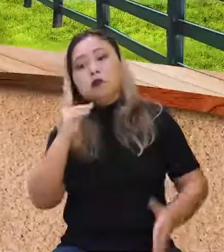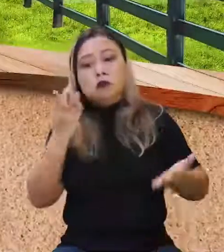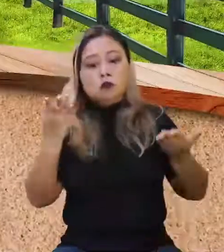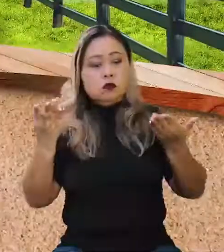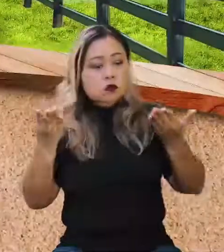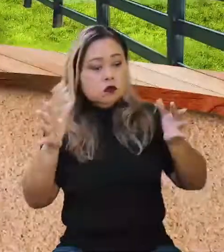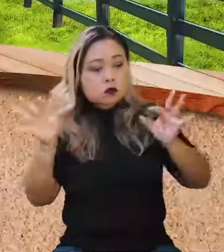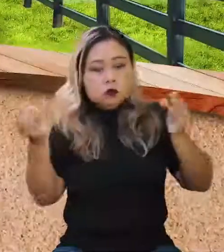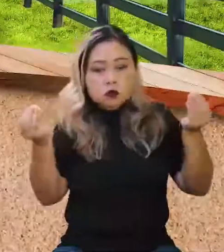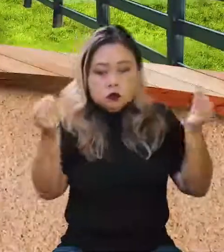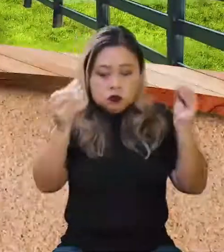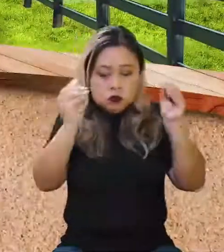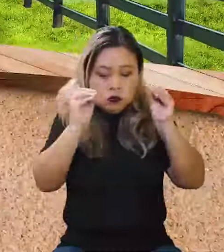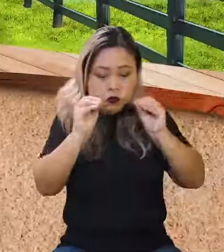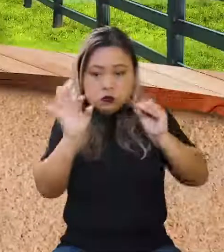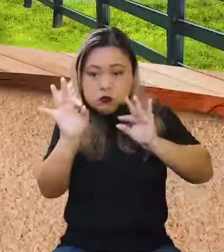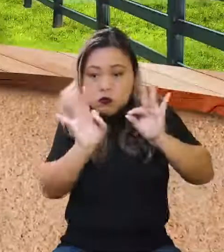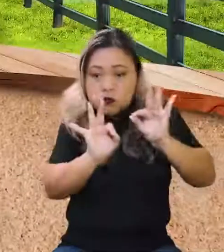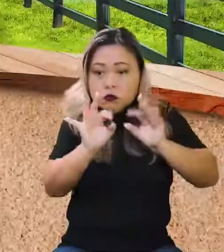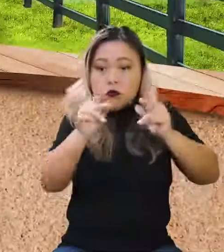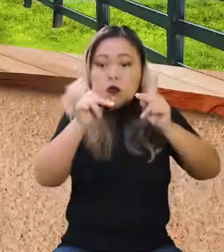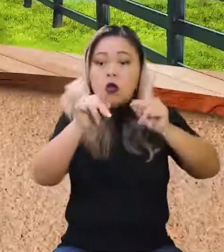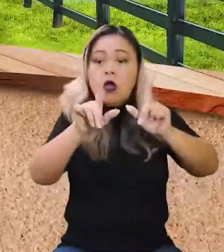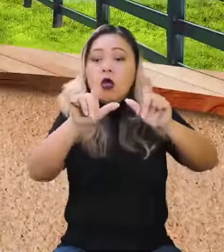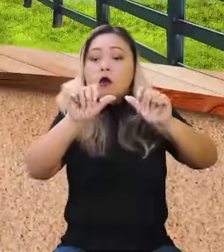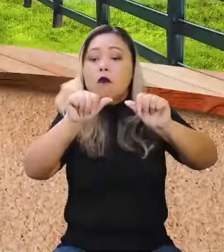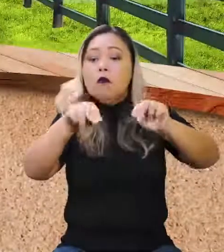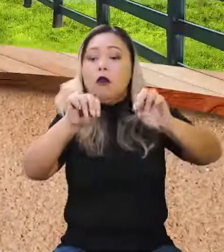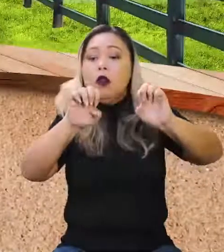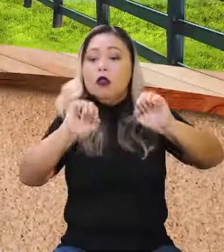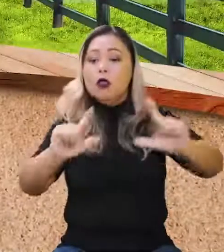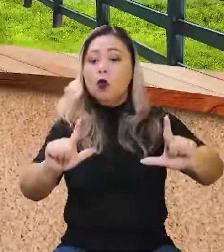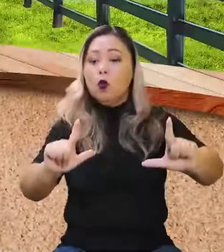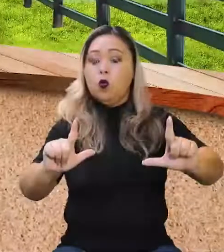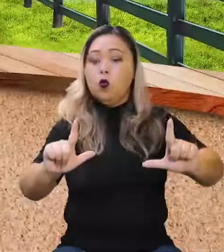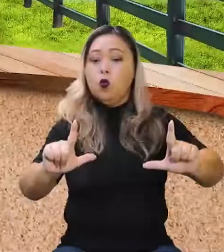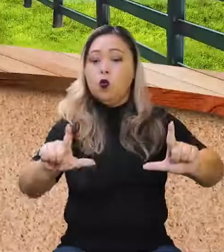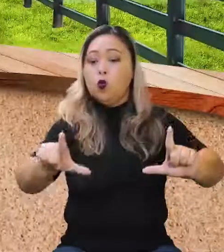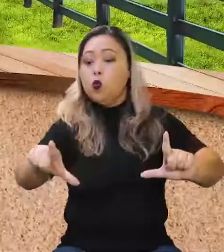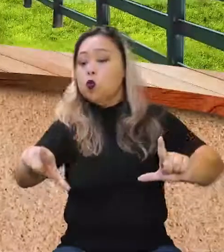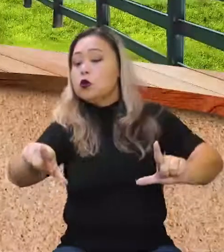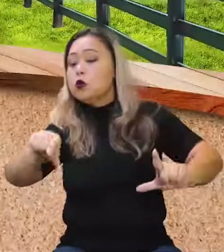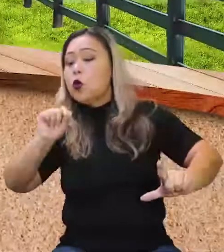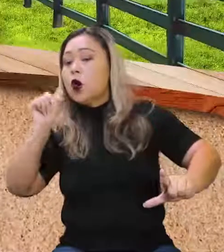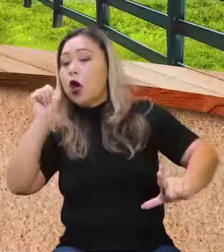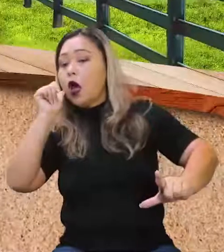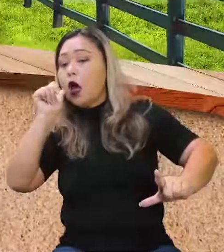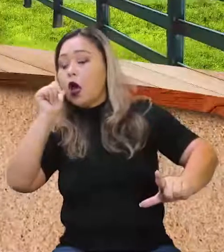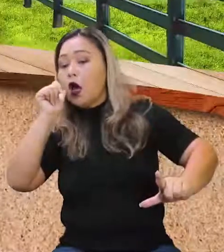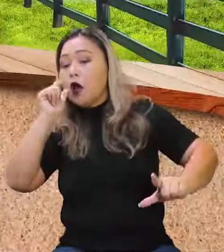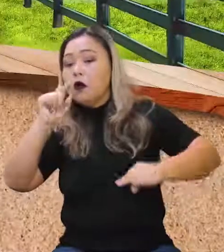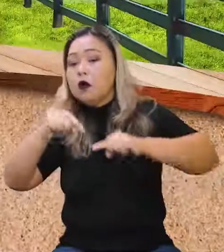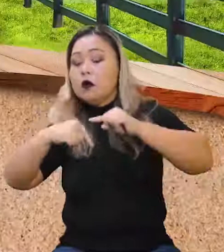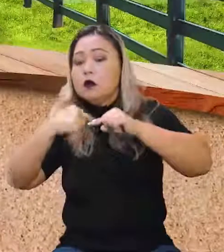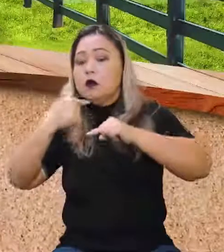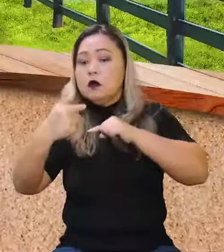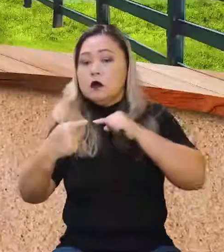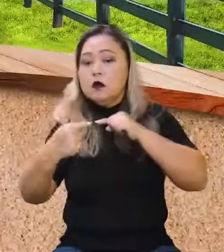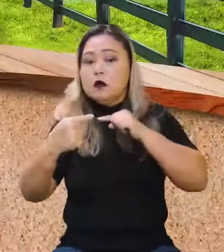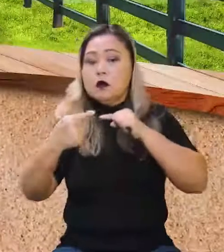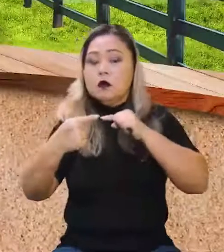seu plantel. E a gente vai ver também uma das características de escolha de fêmeas na produção